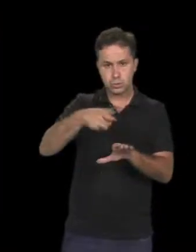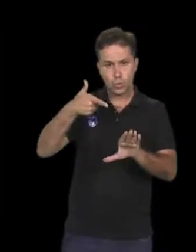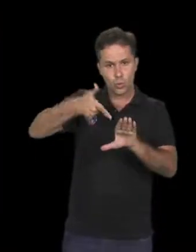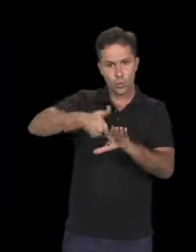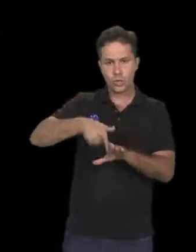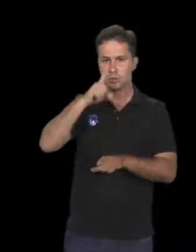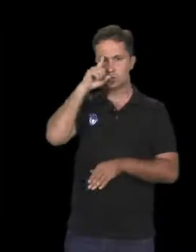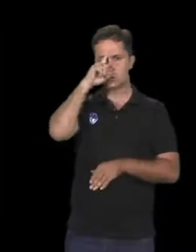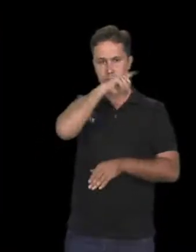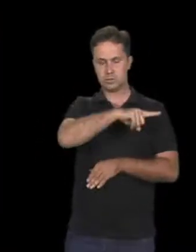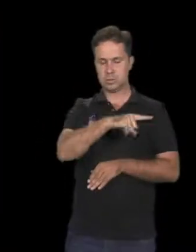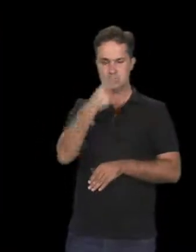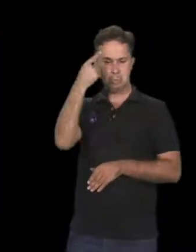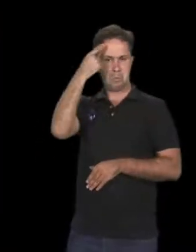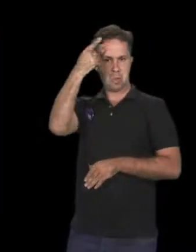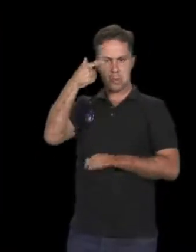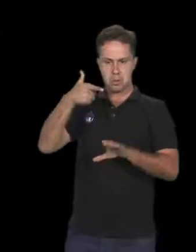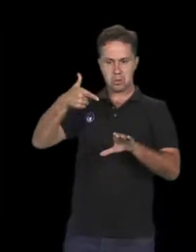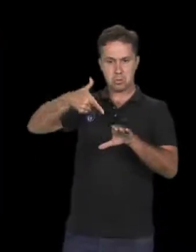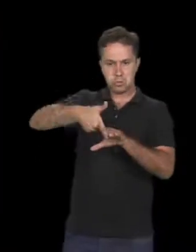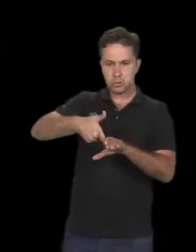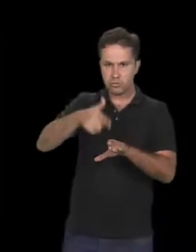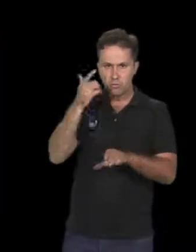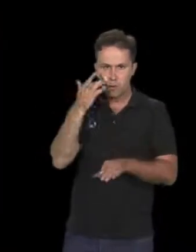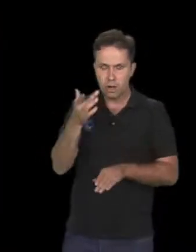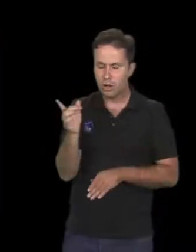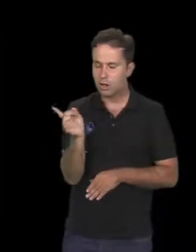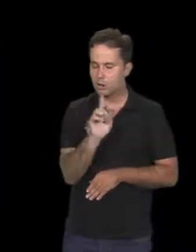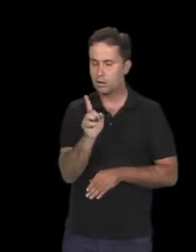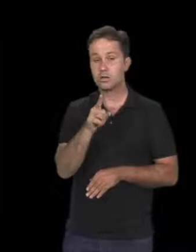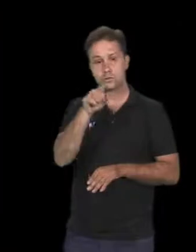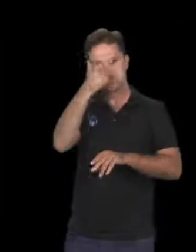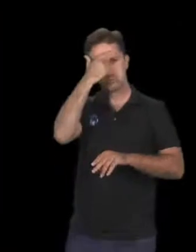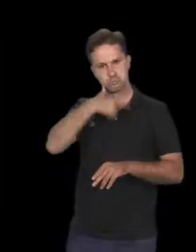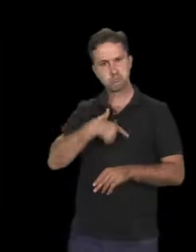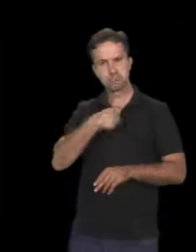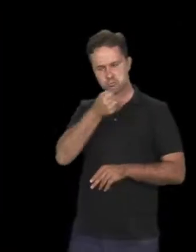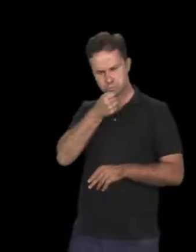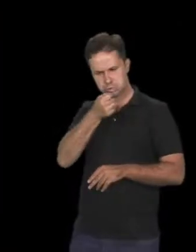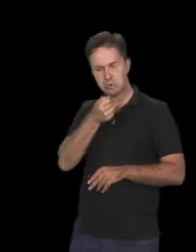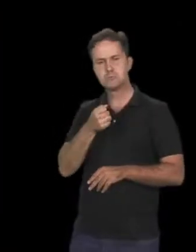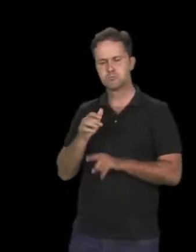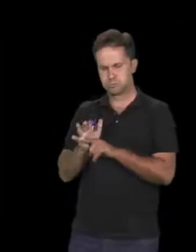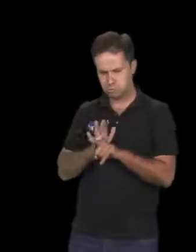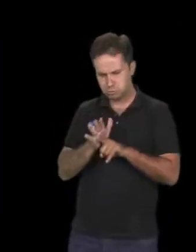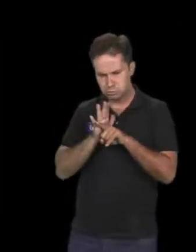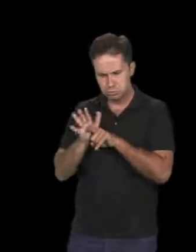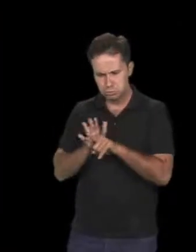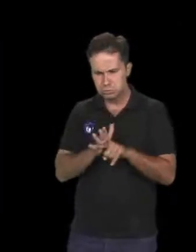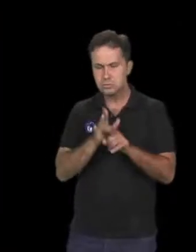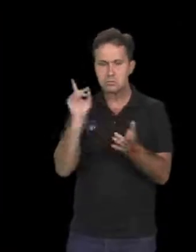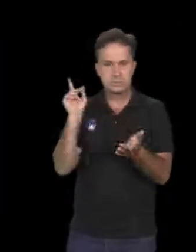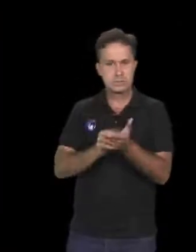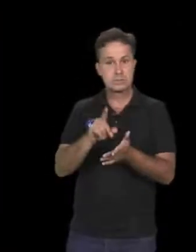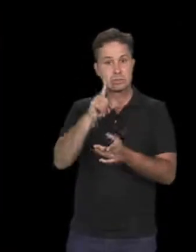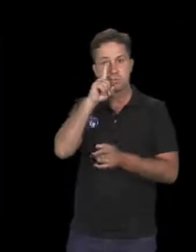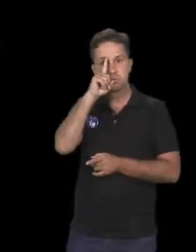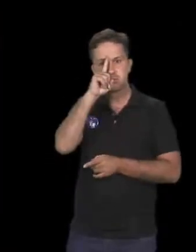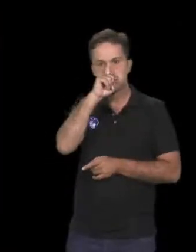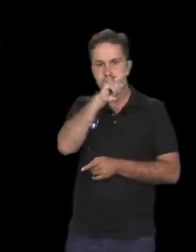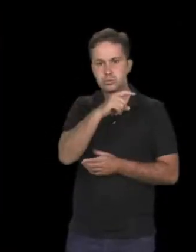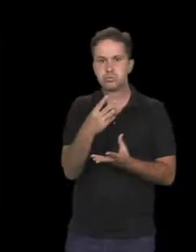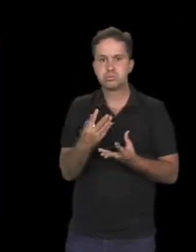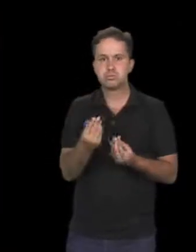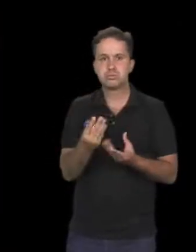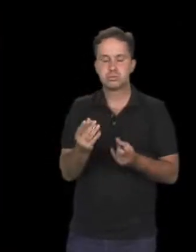poucos jornalistas questionaram naquele momento. E eu acho que essa é uma matéria que coloca